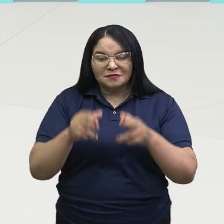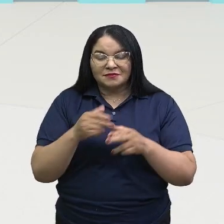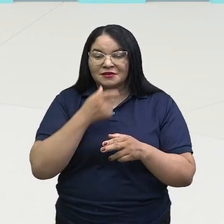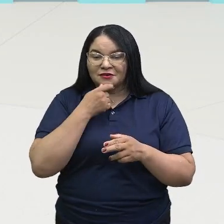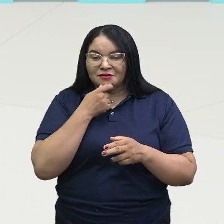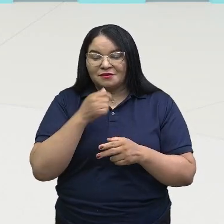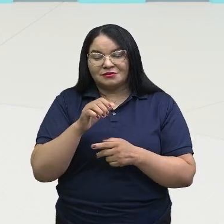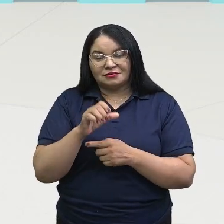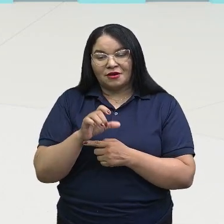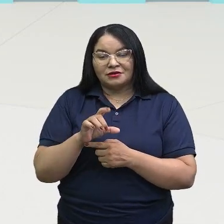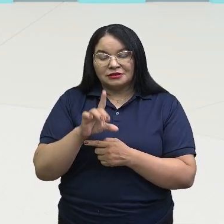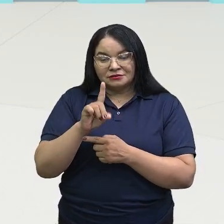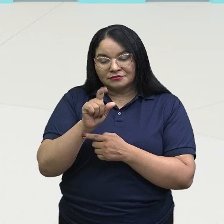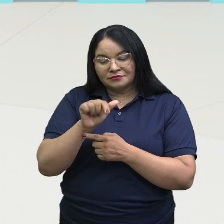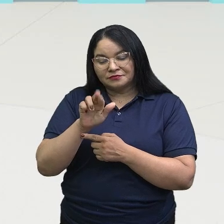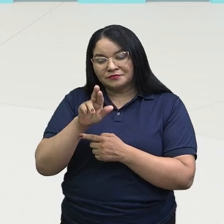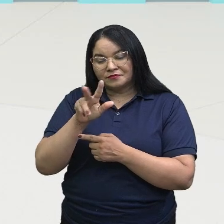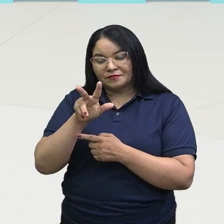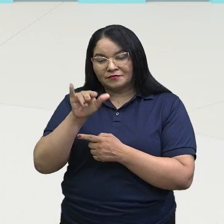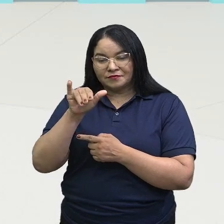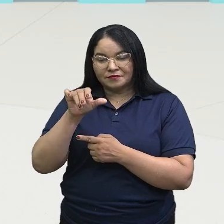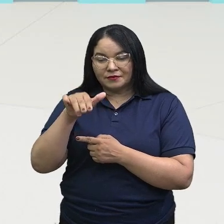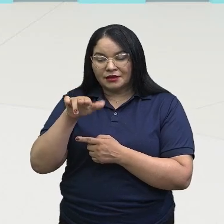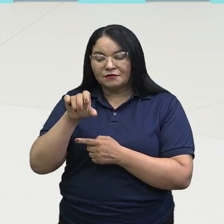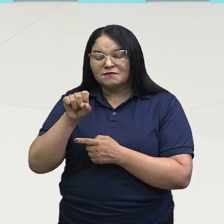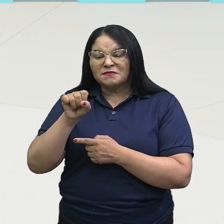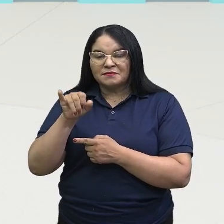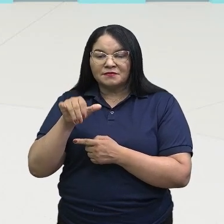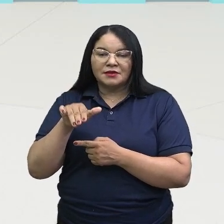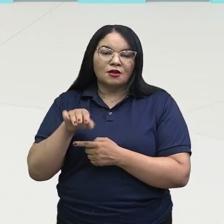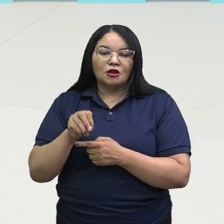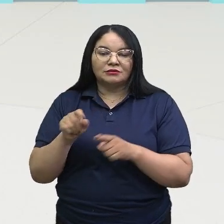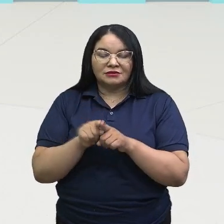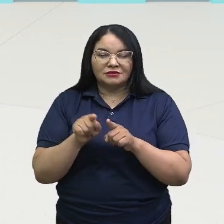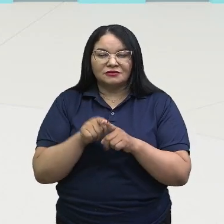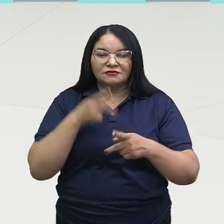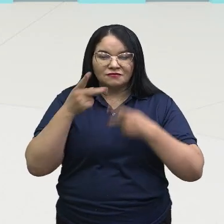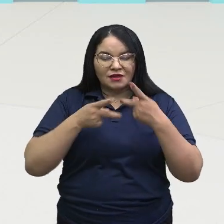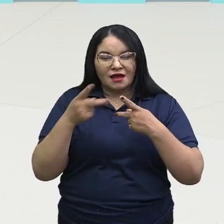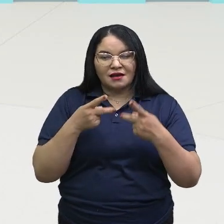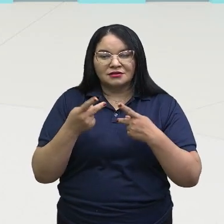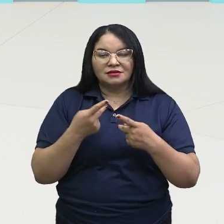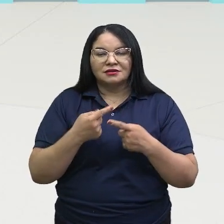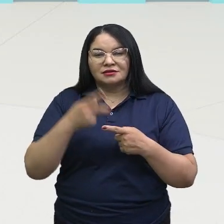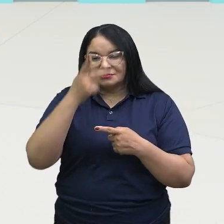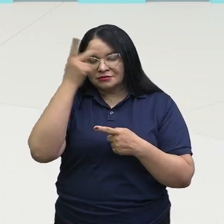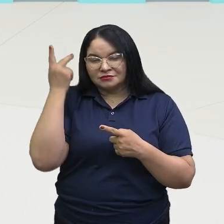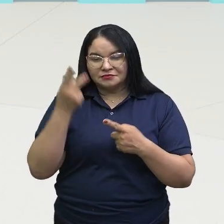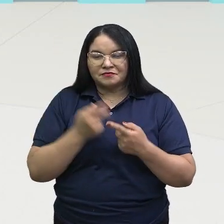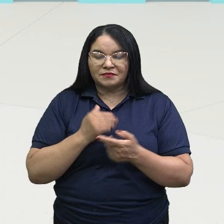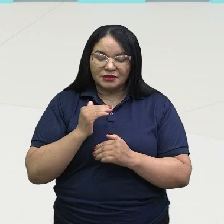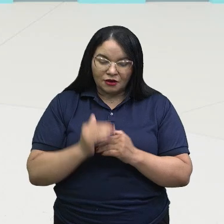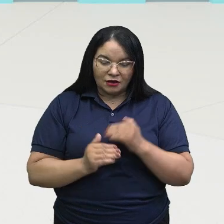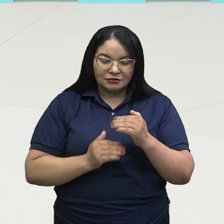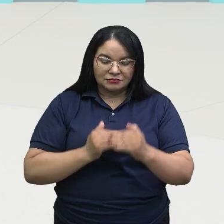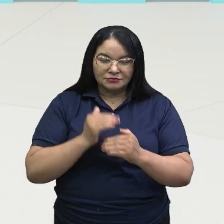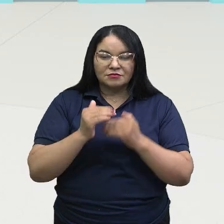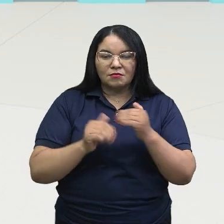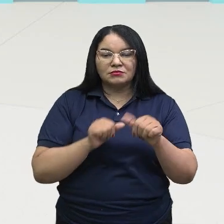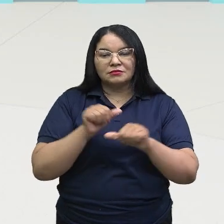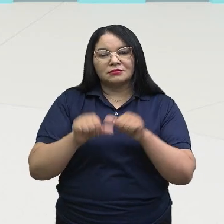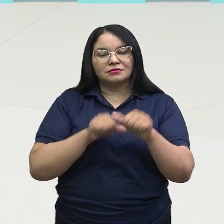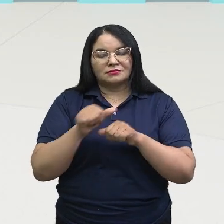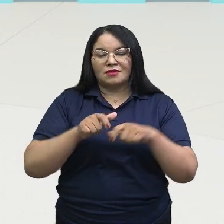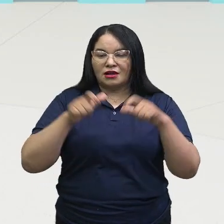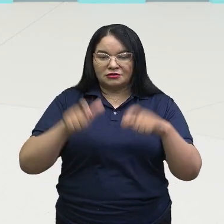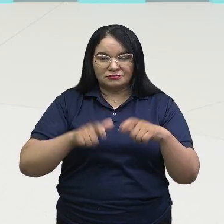é? Junto com a evolução, que diz ali que os seres humanos vão evoluindo a partir dessas mudanças do